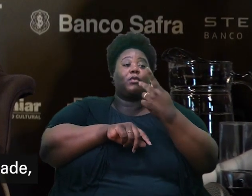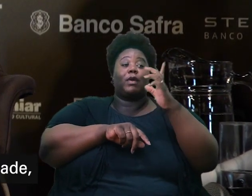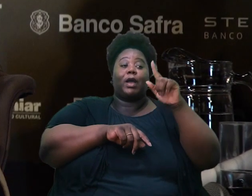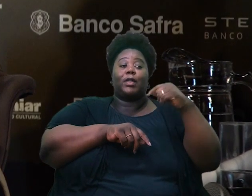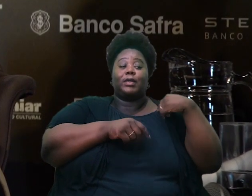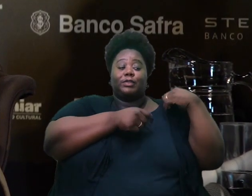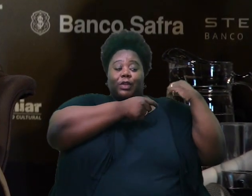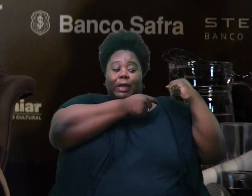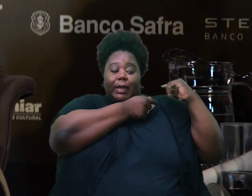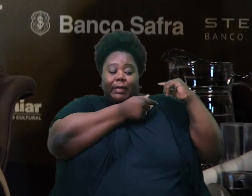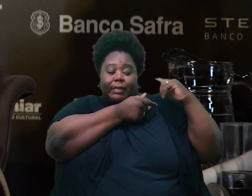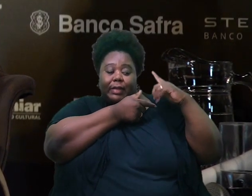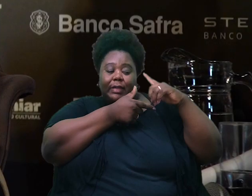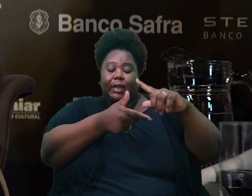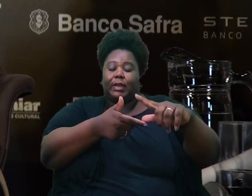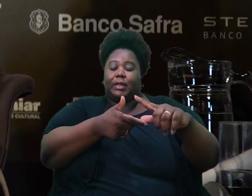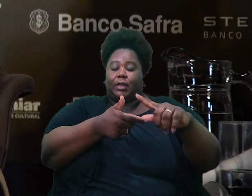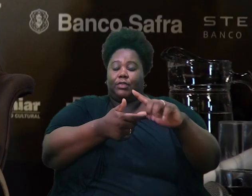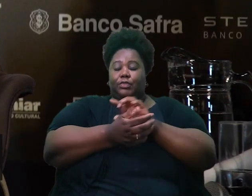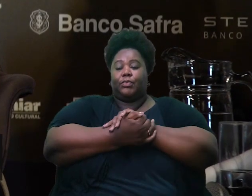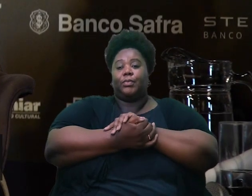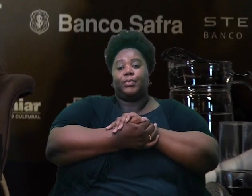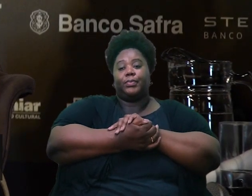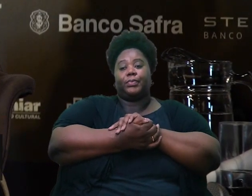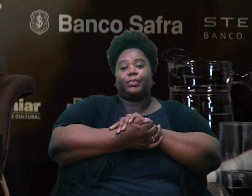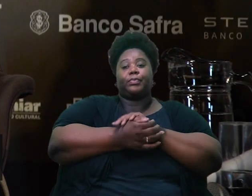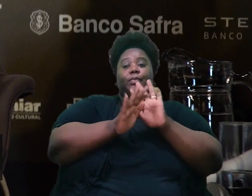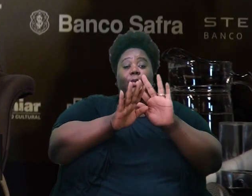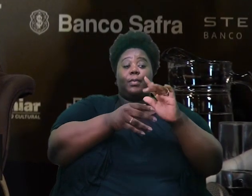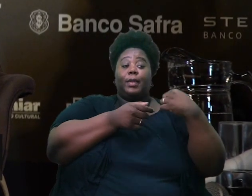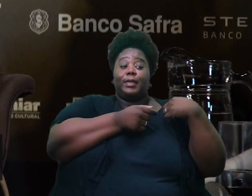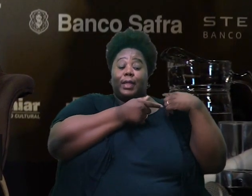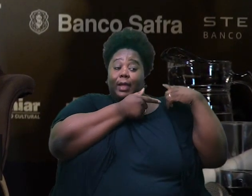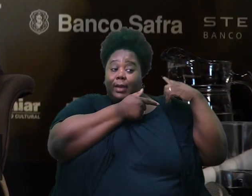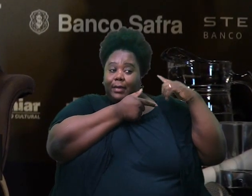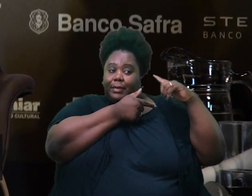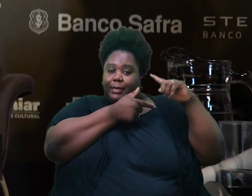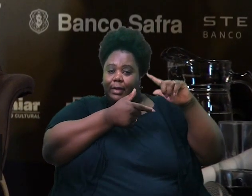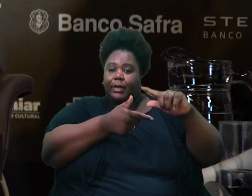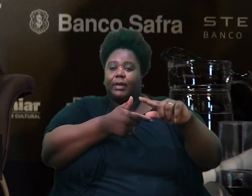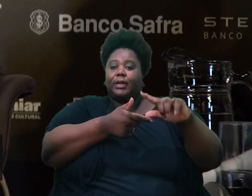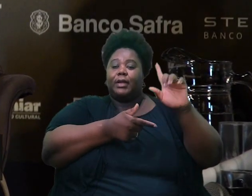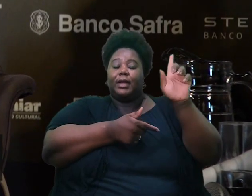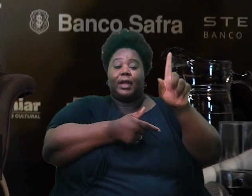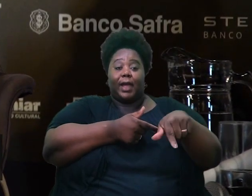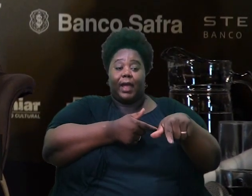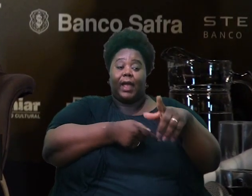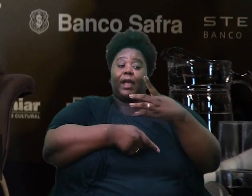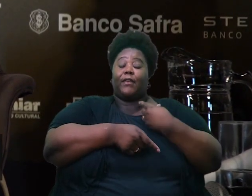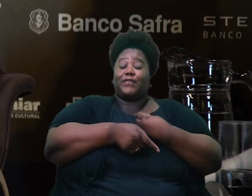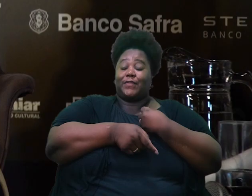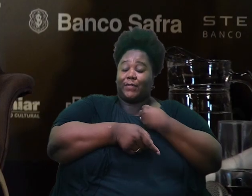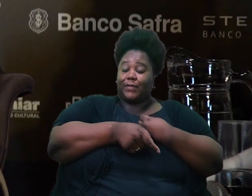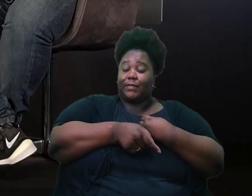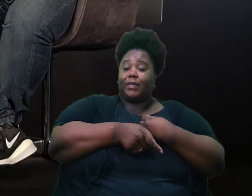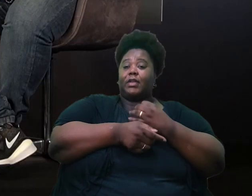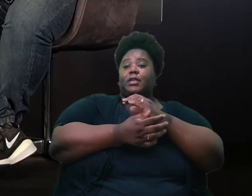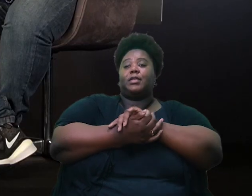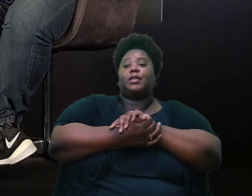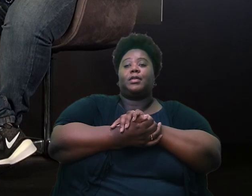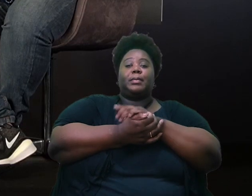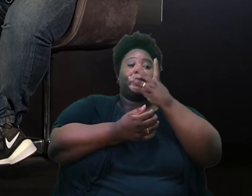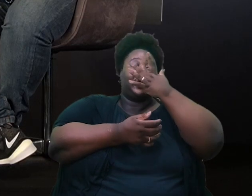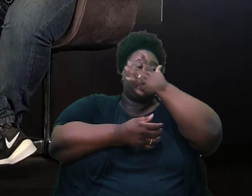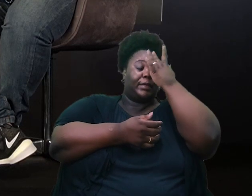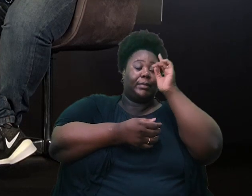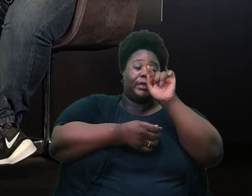ancestralidade. Né? Mas ancestralidade, quer dizer, ela é habitada tanto por